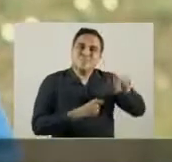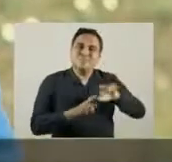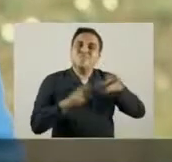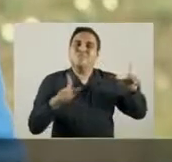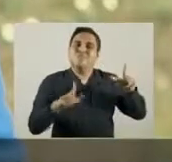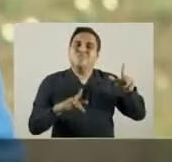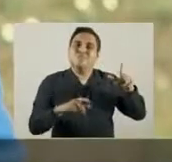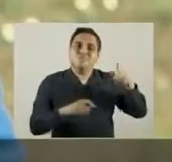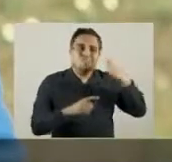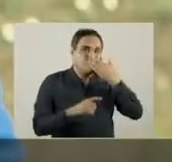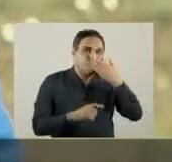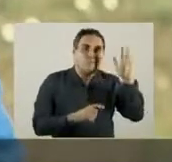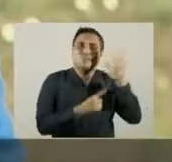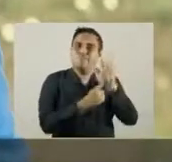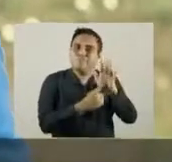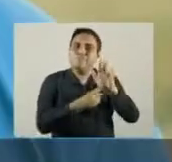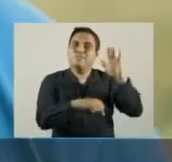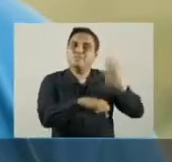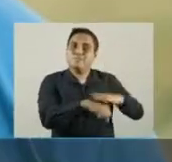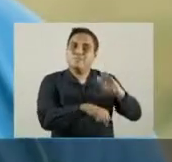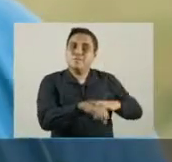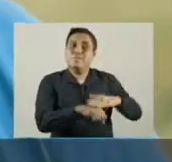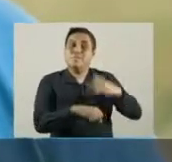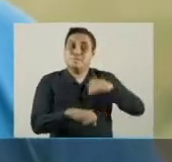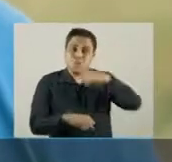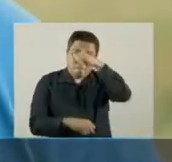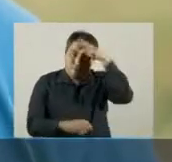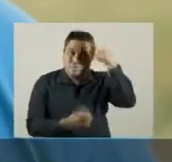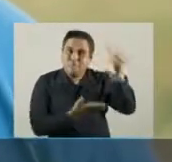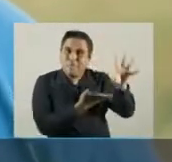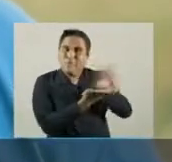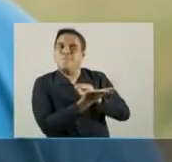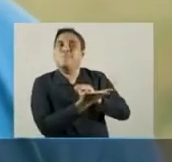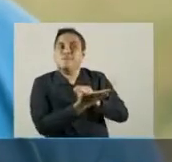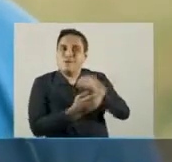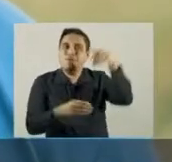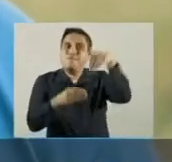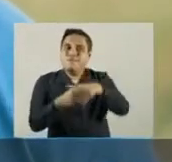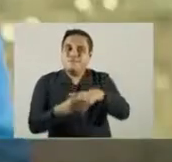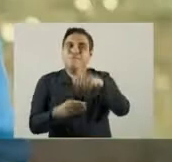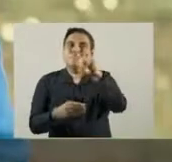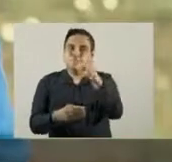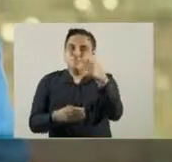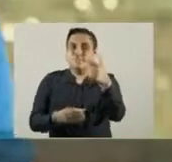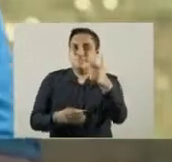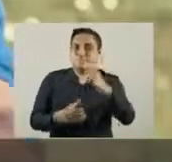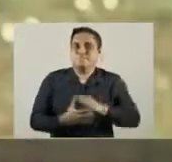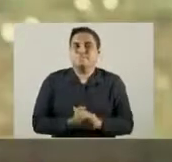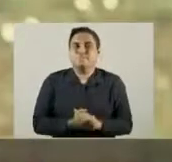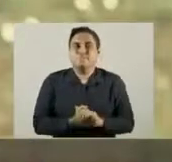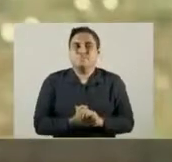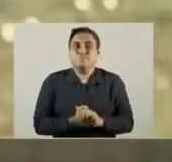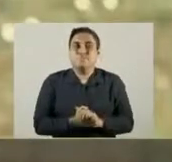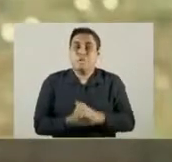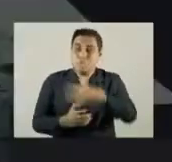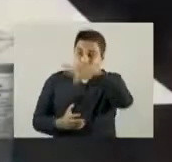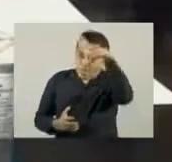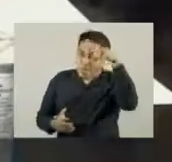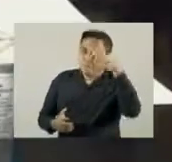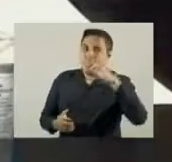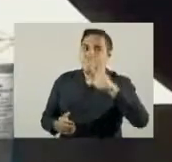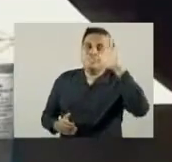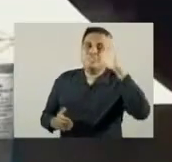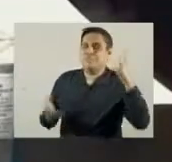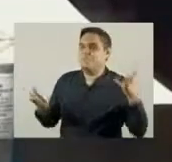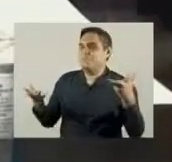ser diferente, honrado e independente. Exatamente dessa forma que administraremos a nossa cidade. Seremos a diferença. Vote 51. Em